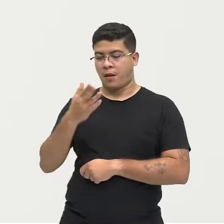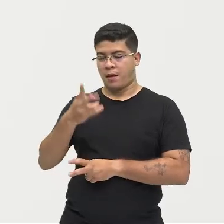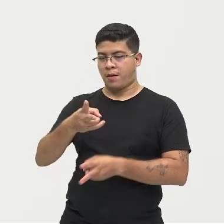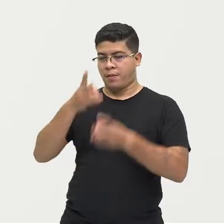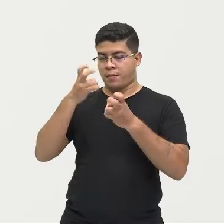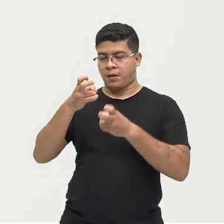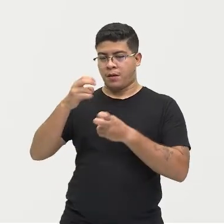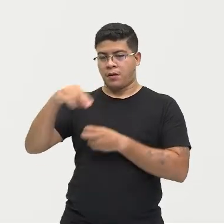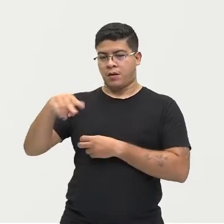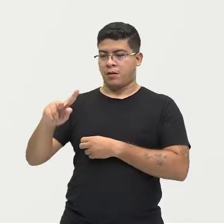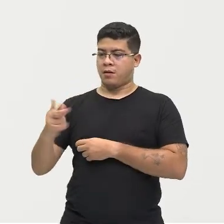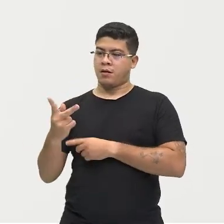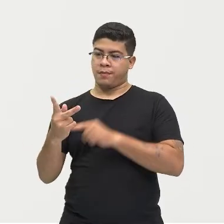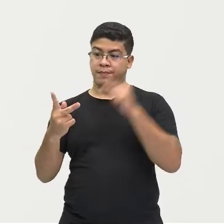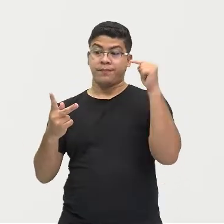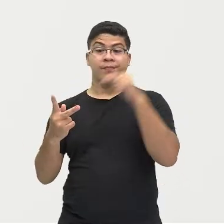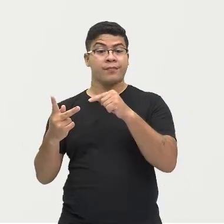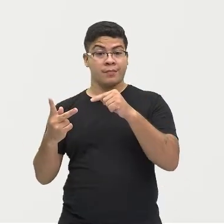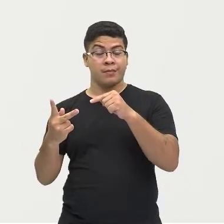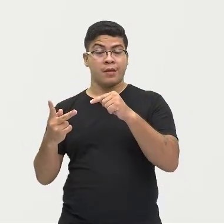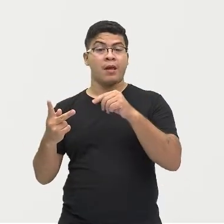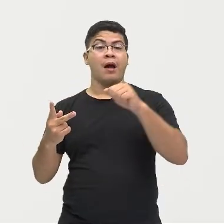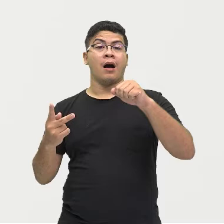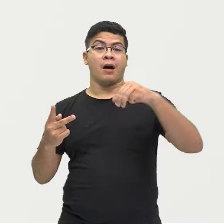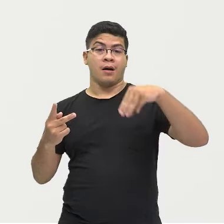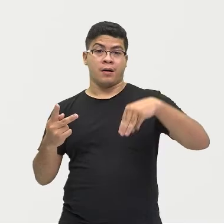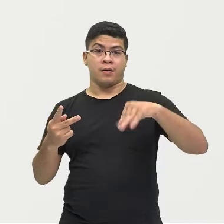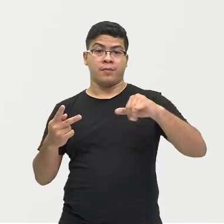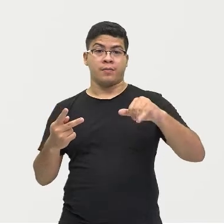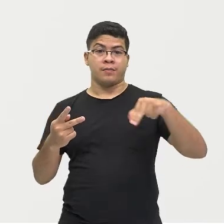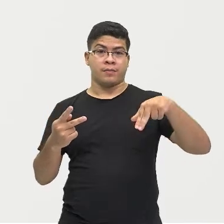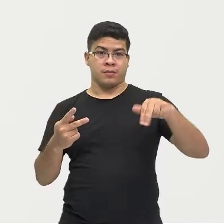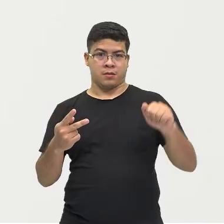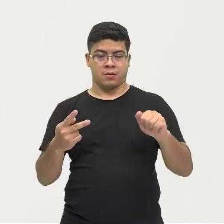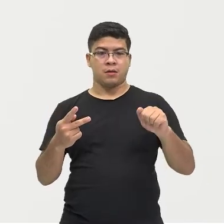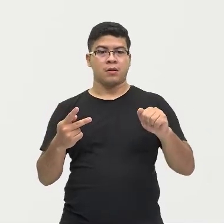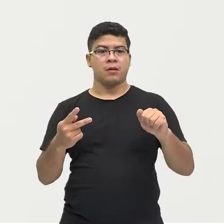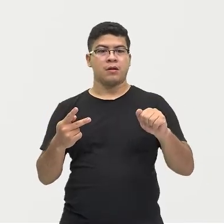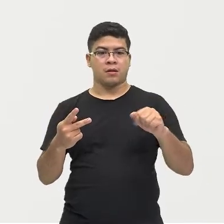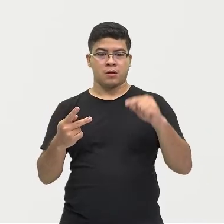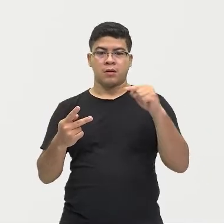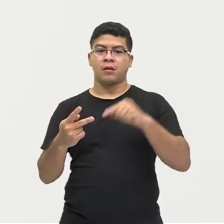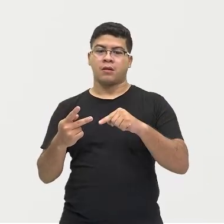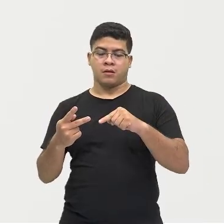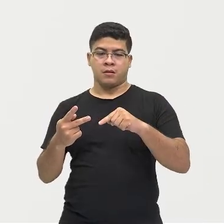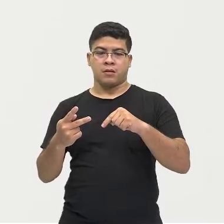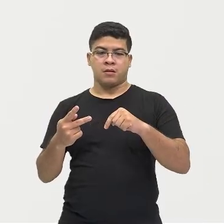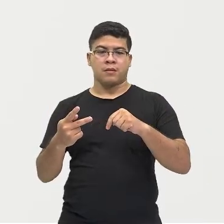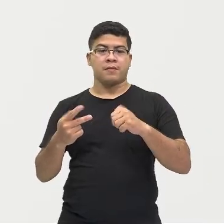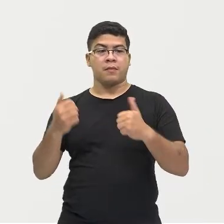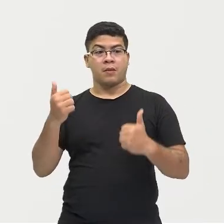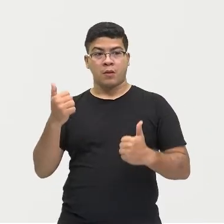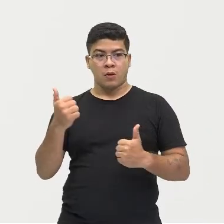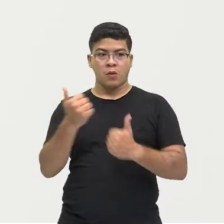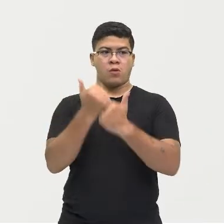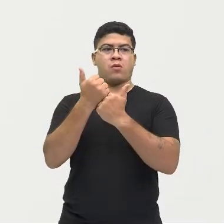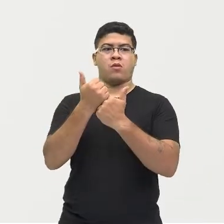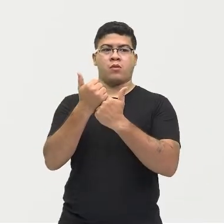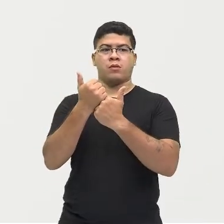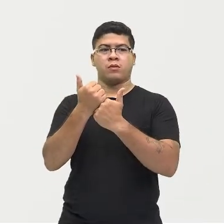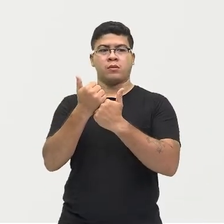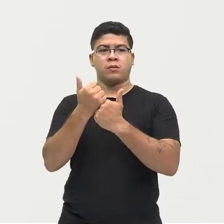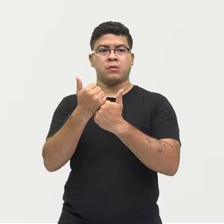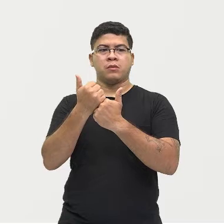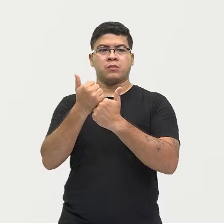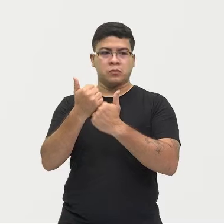Observaram que essa amina ela foi dissubstituída? Não, essa amina foi dissubstituída porque